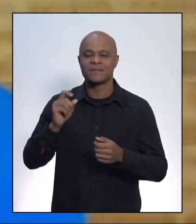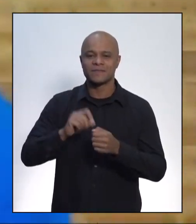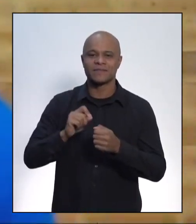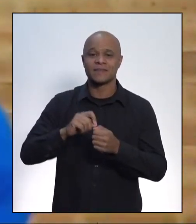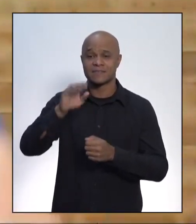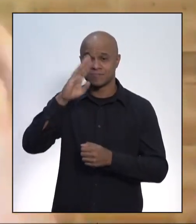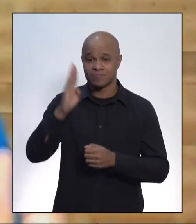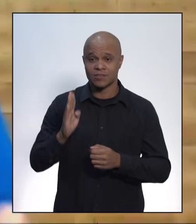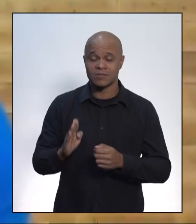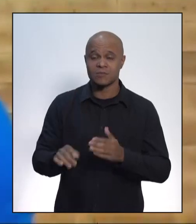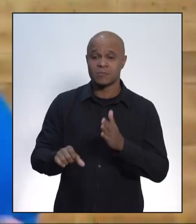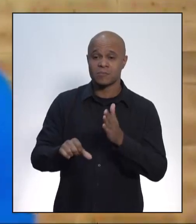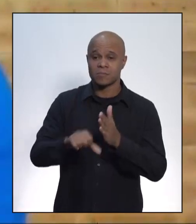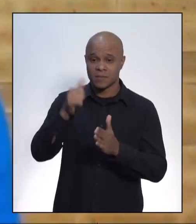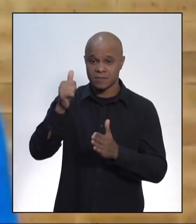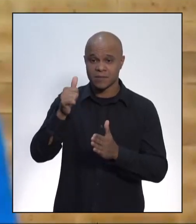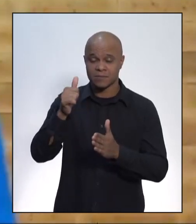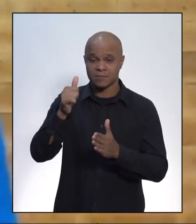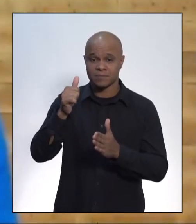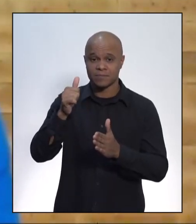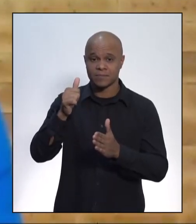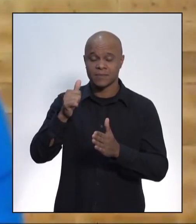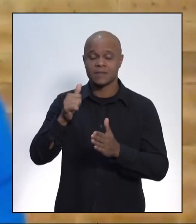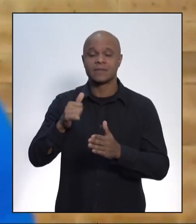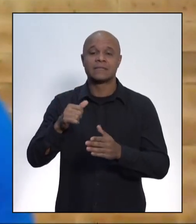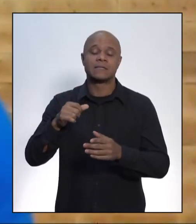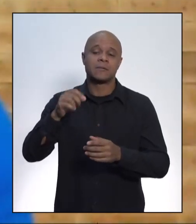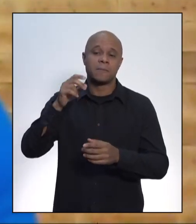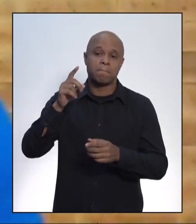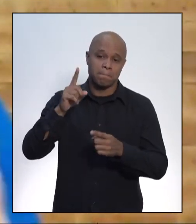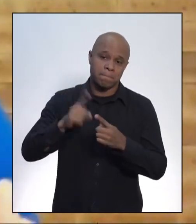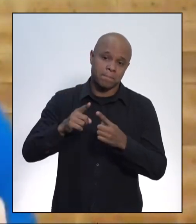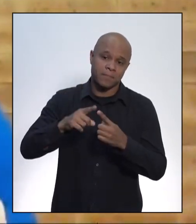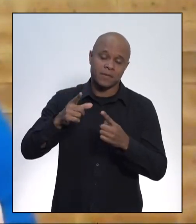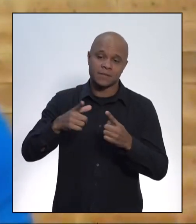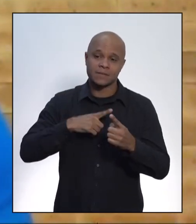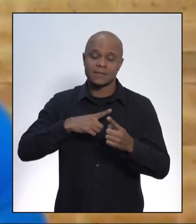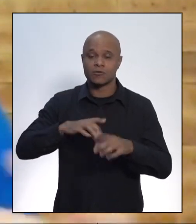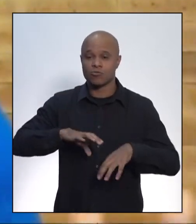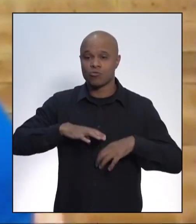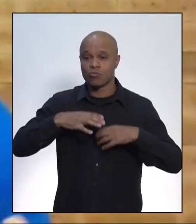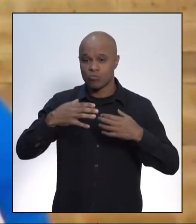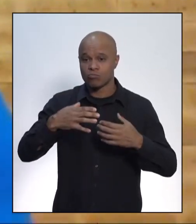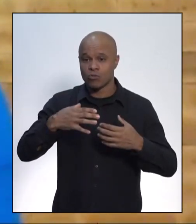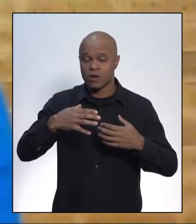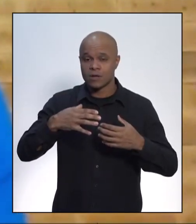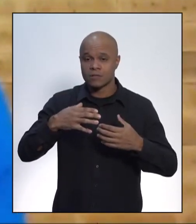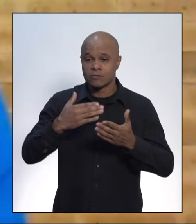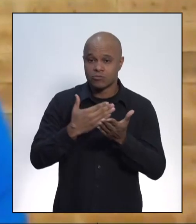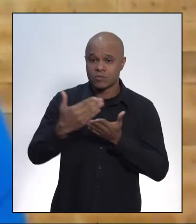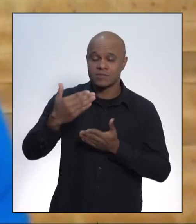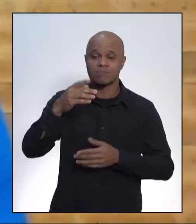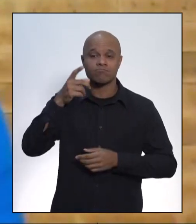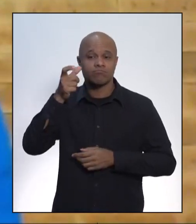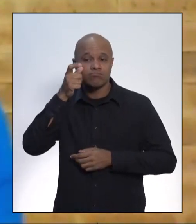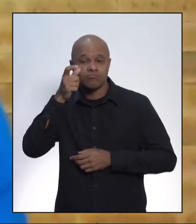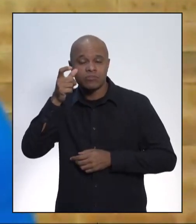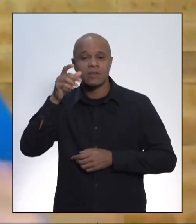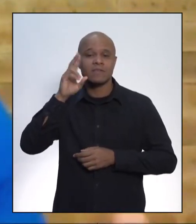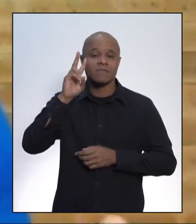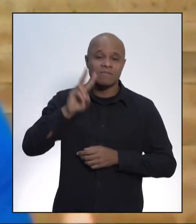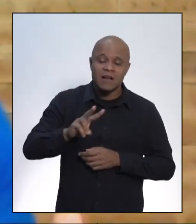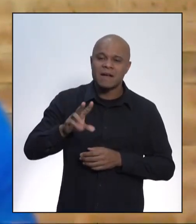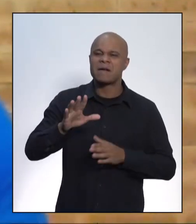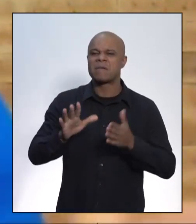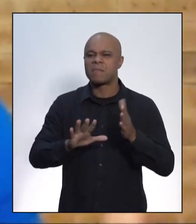é você enxergar algum problema que você pode resolver e querer ter a coragem e a vontade de encarar isso. Vai ser duro, tá, pessoal? Não